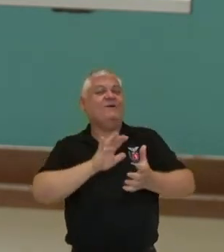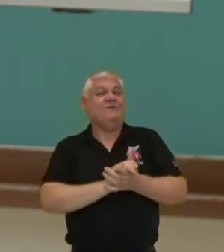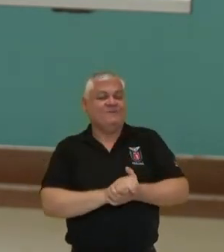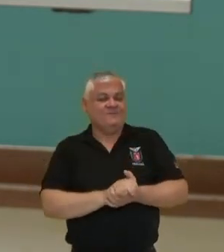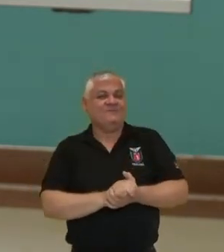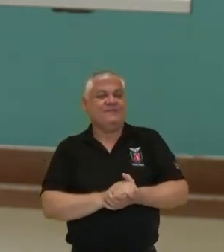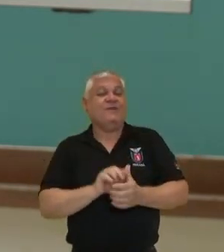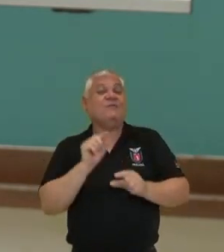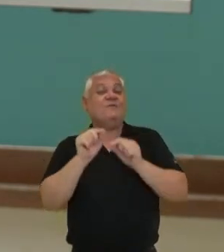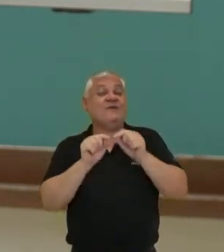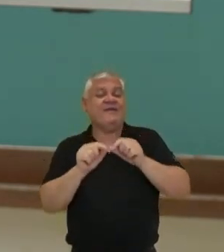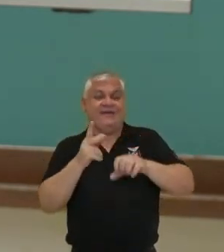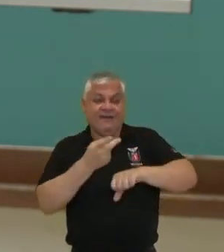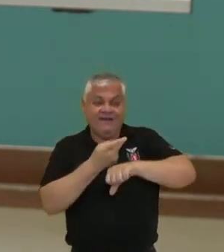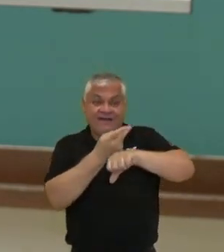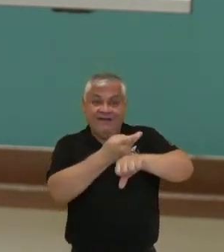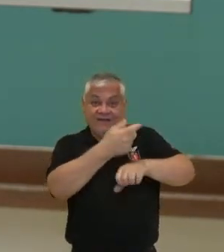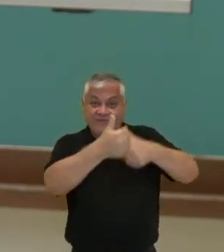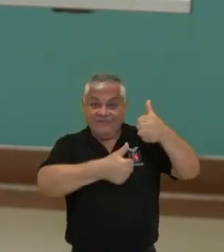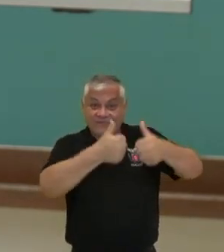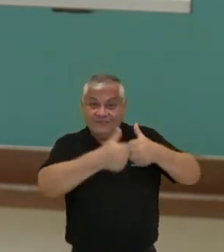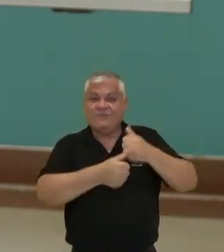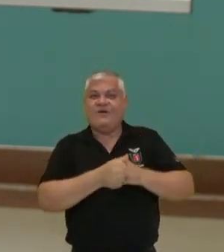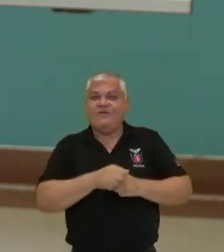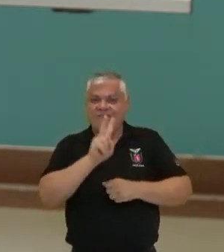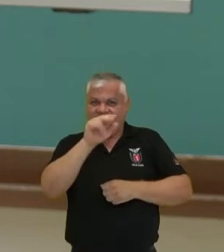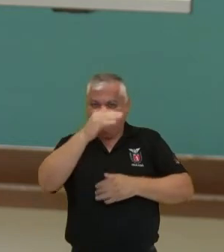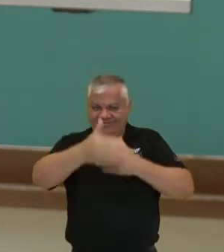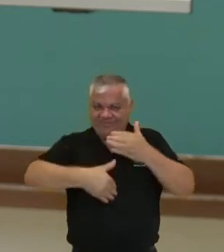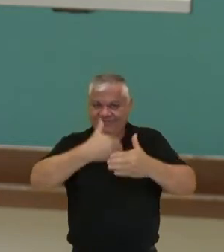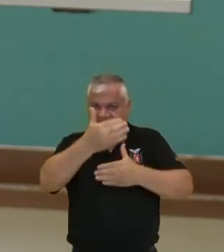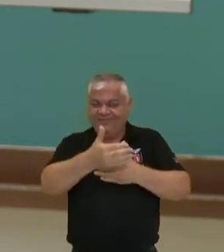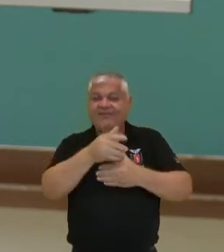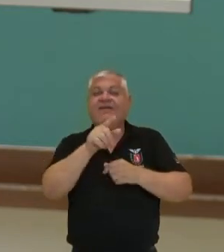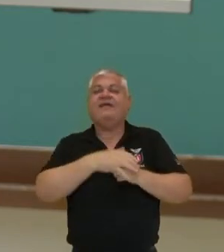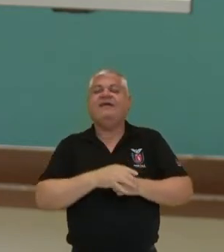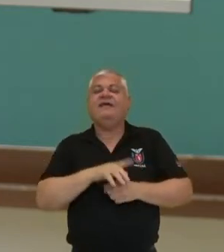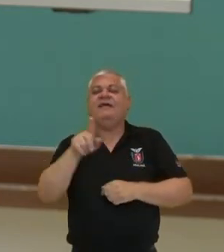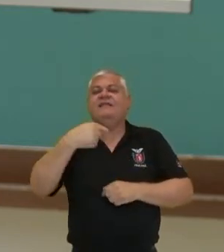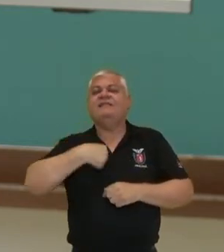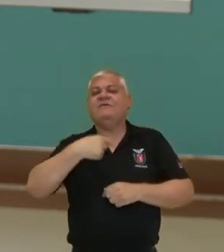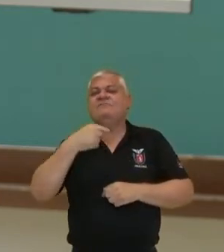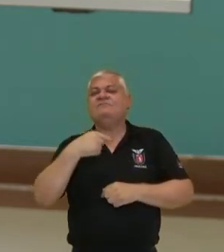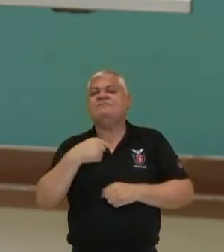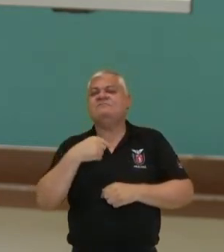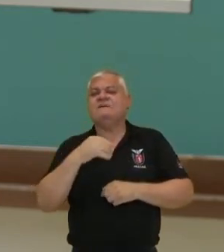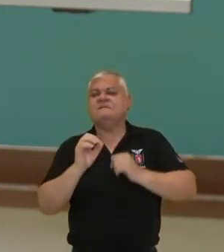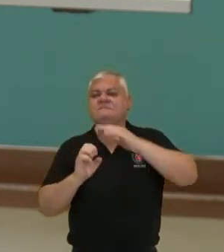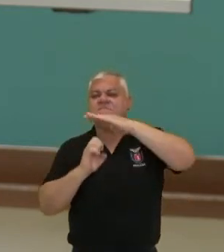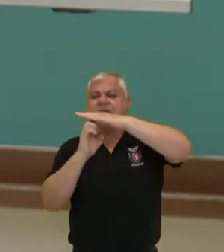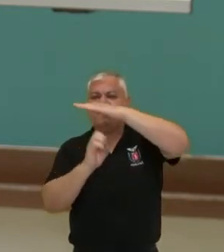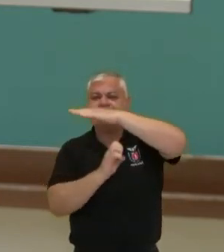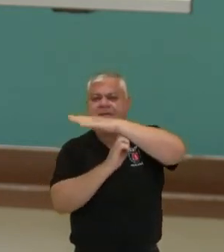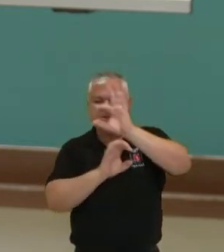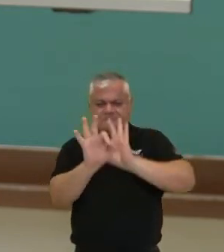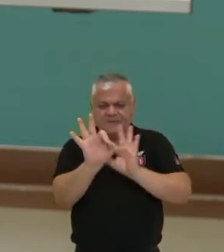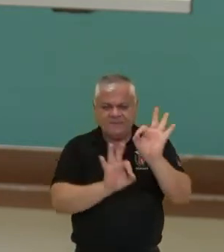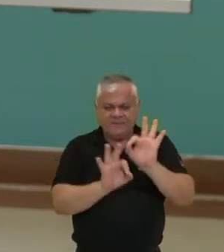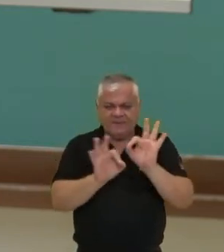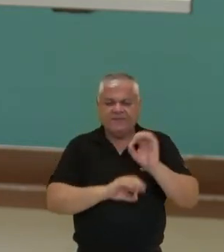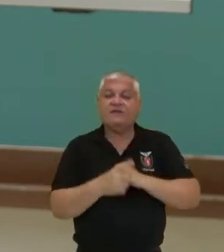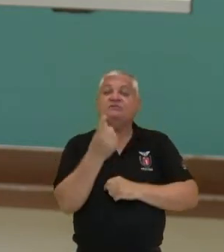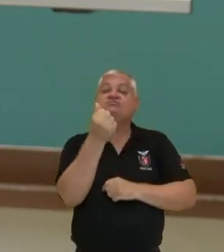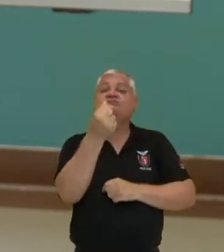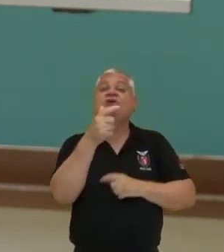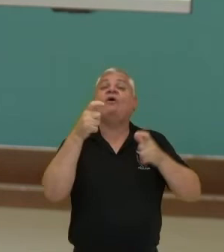Earl incendiarem a Copa né eles estão criando uma grande infraestrutura no país usando o